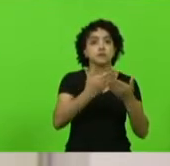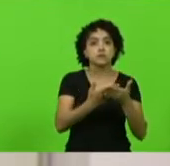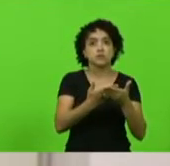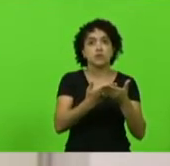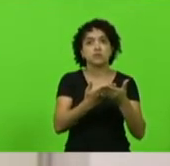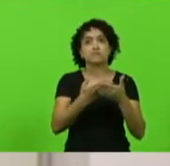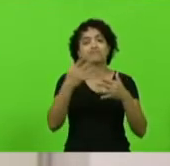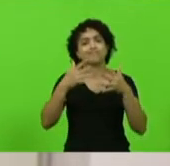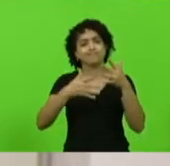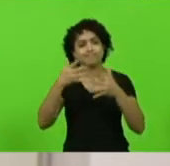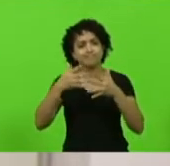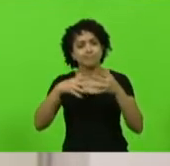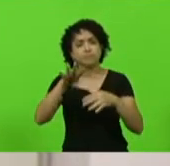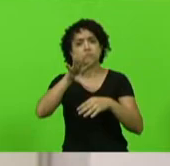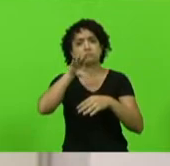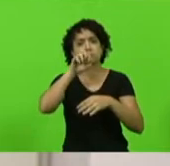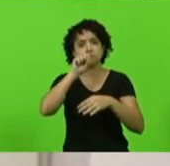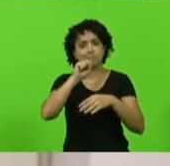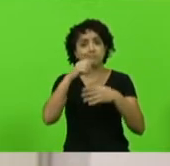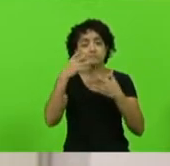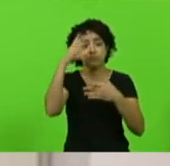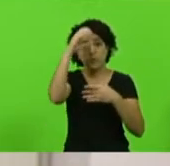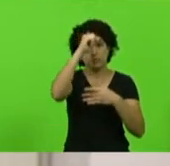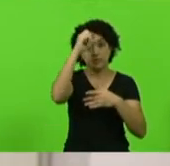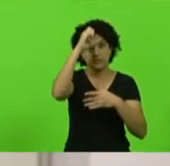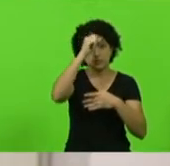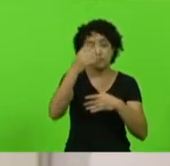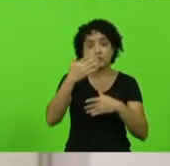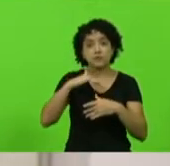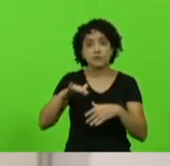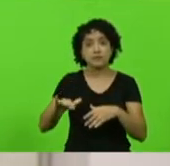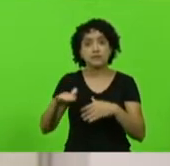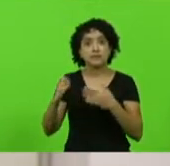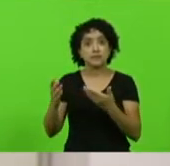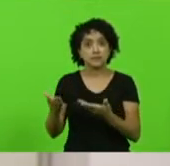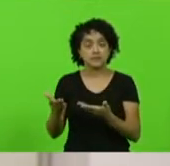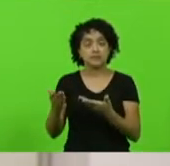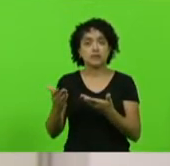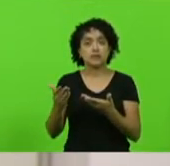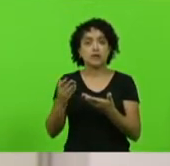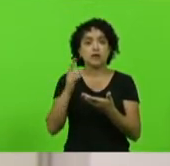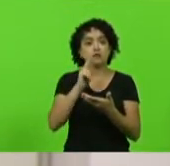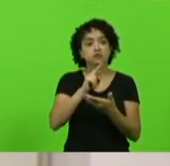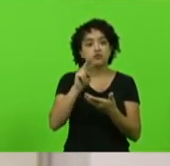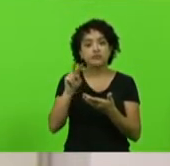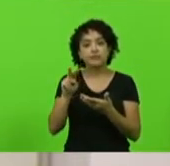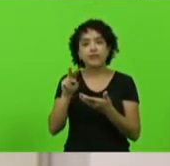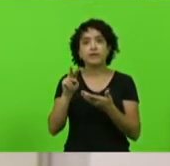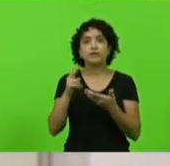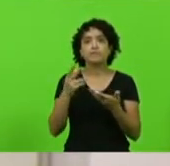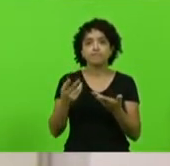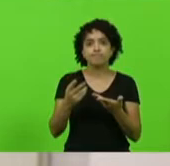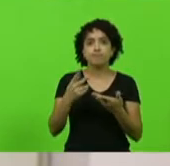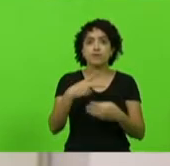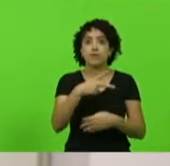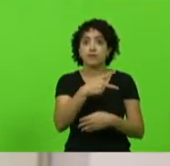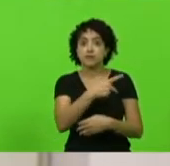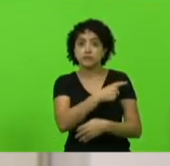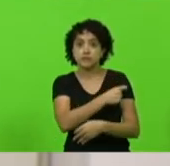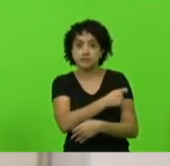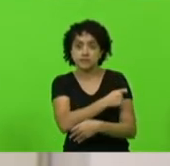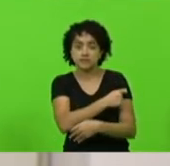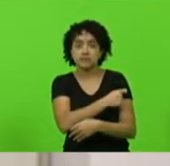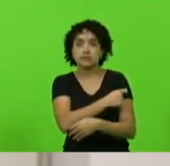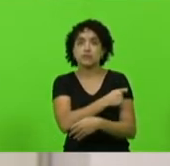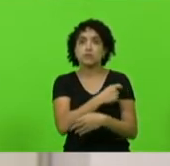Atrapalha a respiração, atrapalha o aprendizado das crianças. E a gente vê que a vacinação em Santa